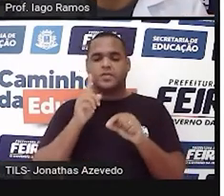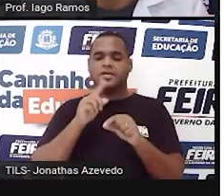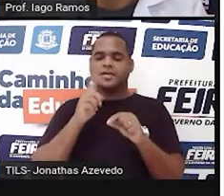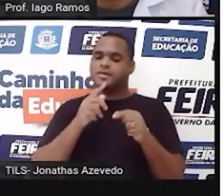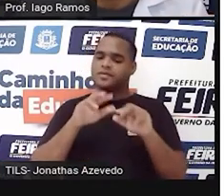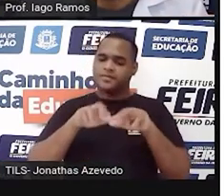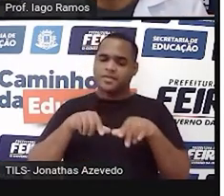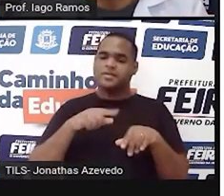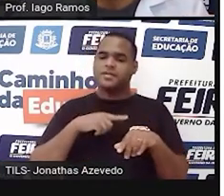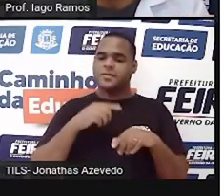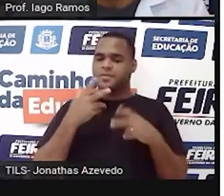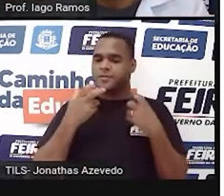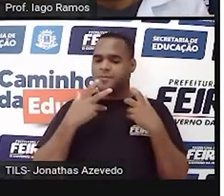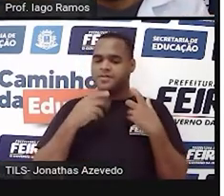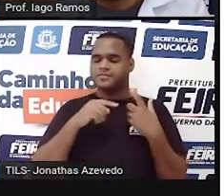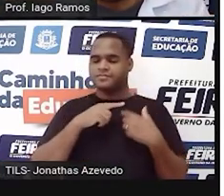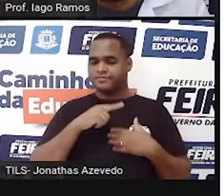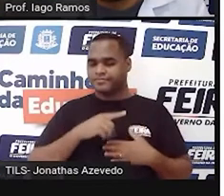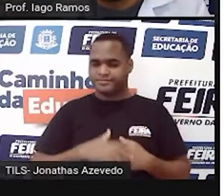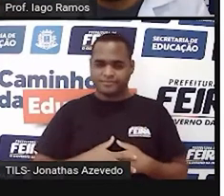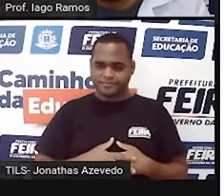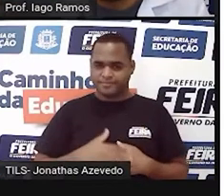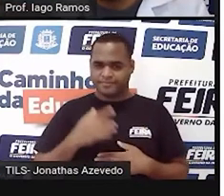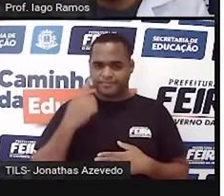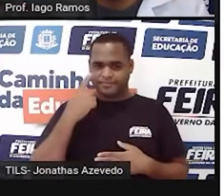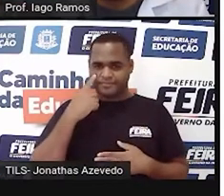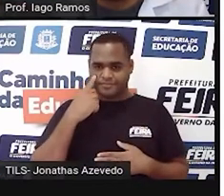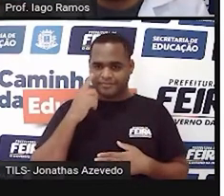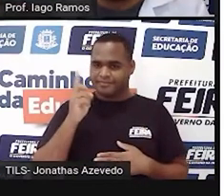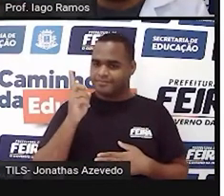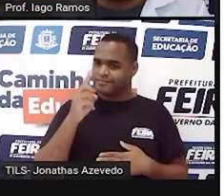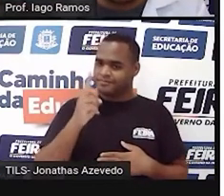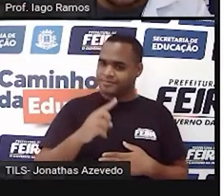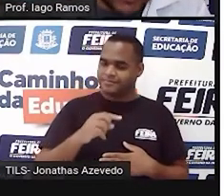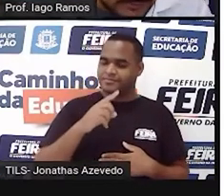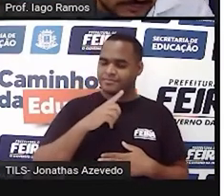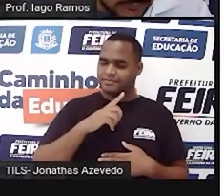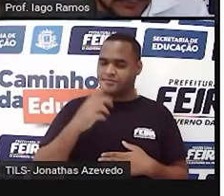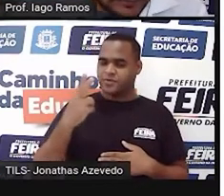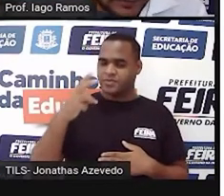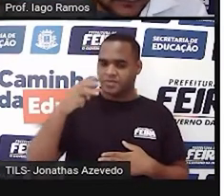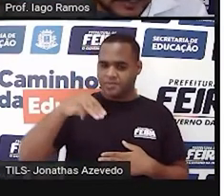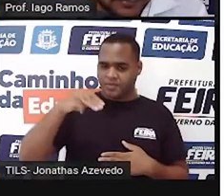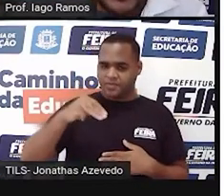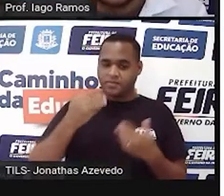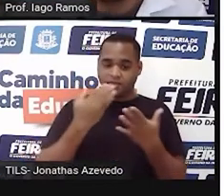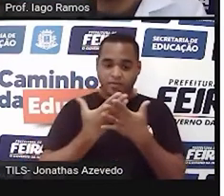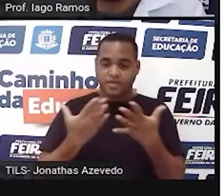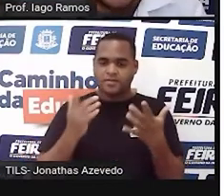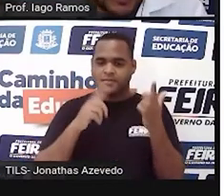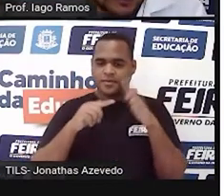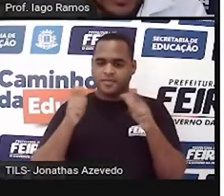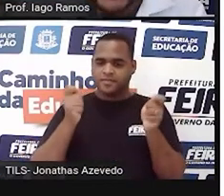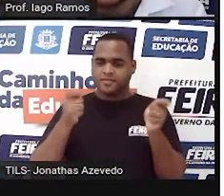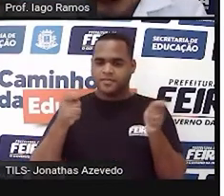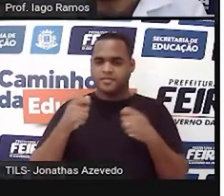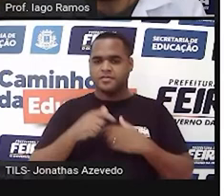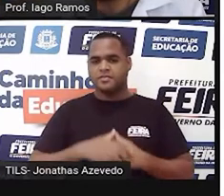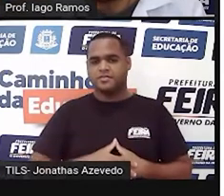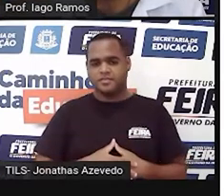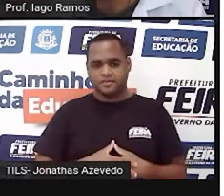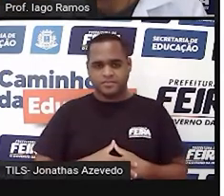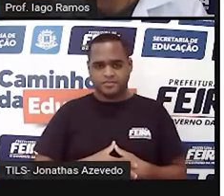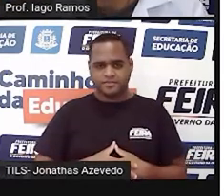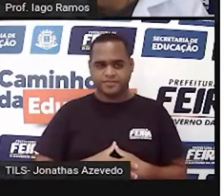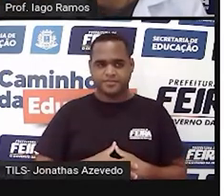perceber medida. Tá bom? Então vamos soltar ali o reloginho na tela, contando 2 minutos para que você possa fazer isso. Beleza? Vamos